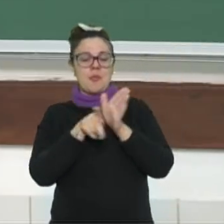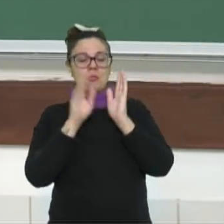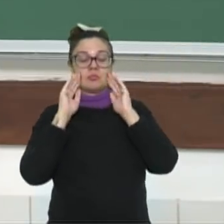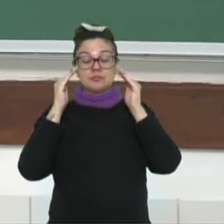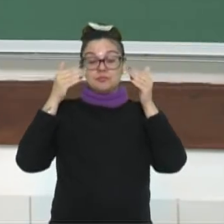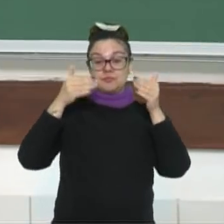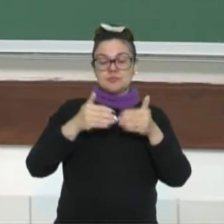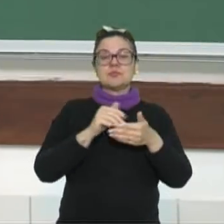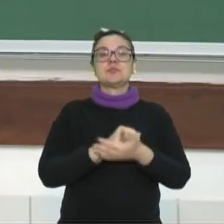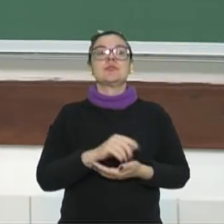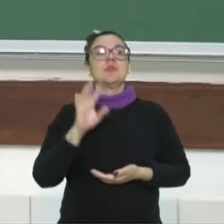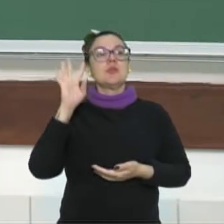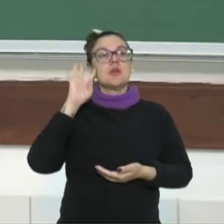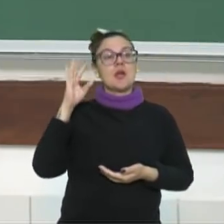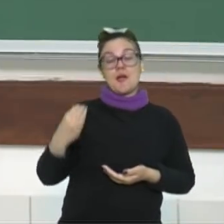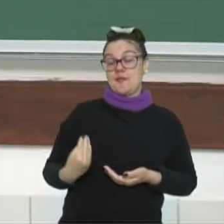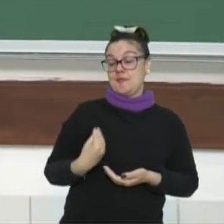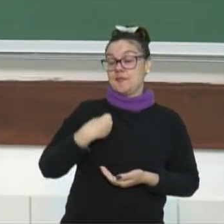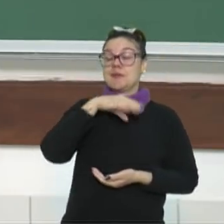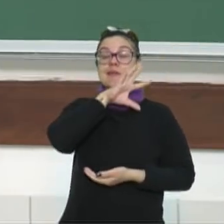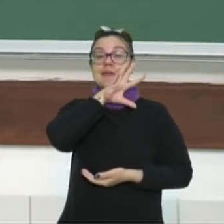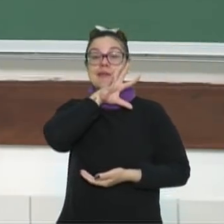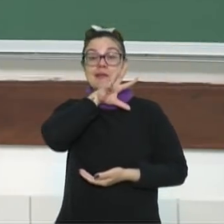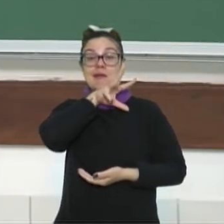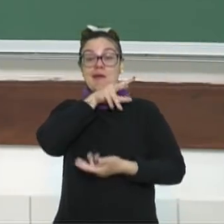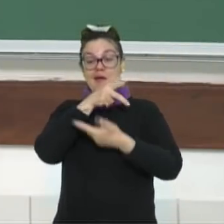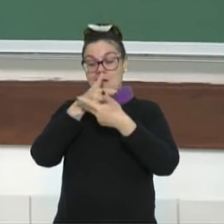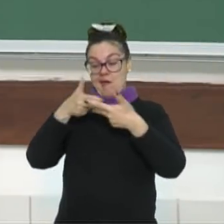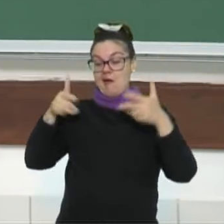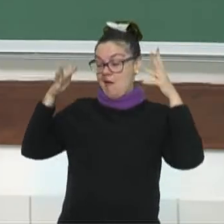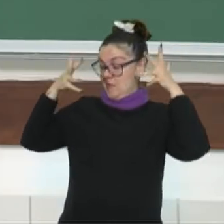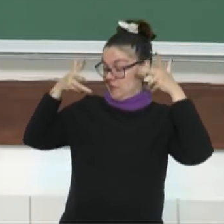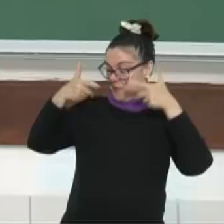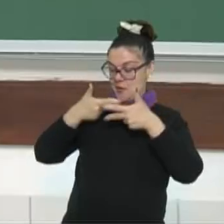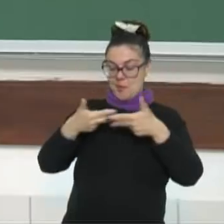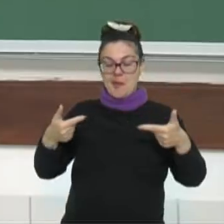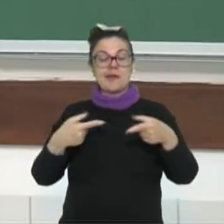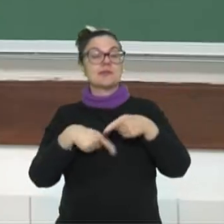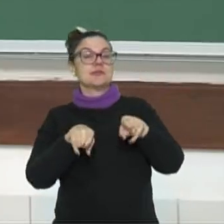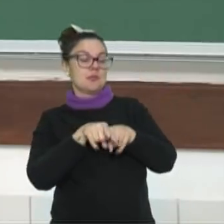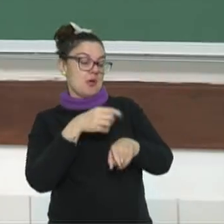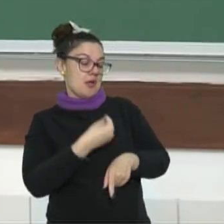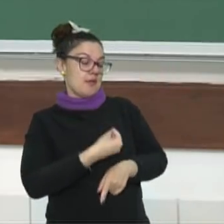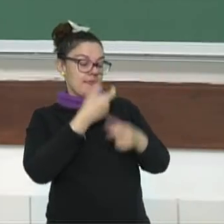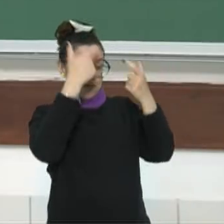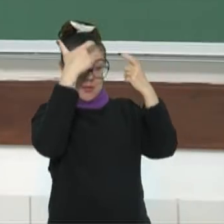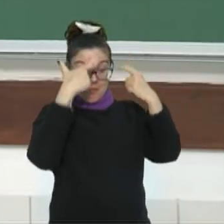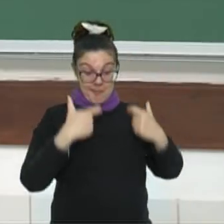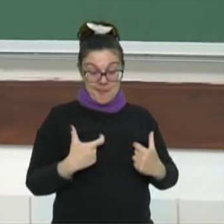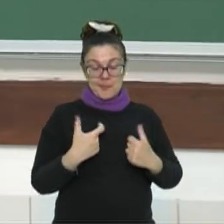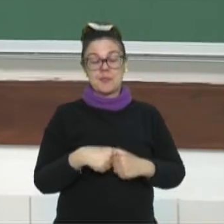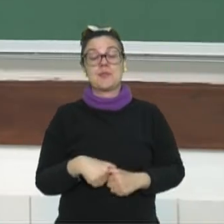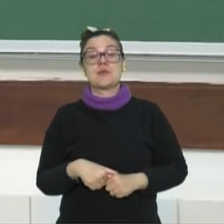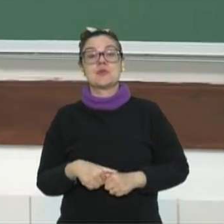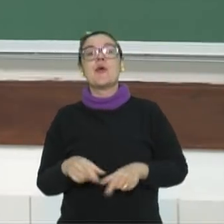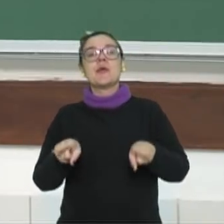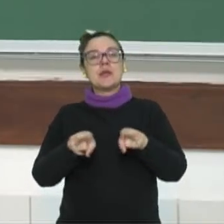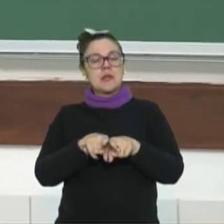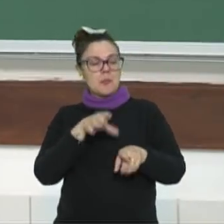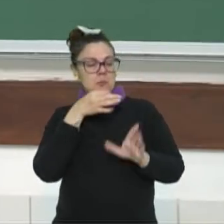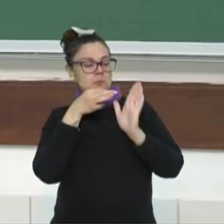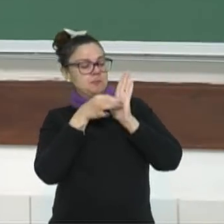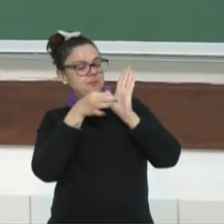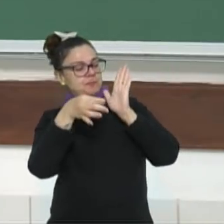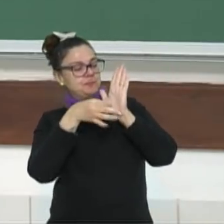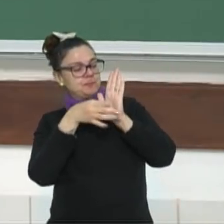vai pensar a vida dos animais, vai pensar a vida humana em vários pontos de vista e, principalmente, vai estabelecer uma crítica sobre